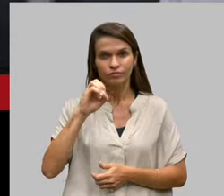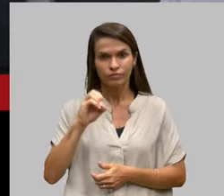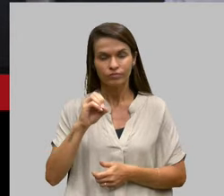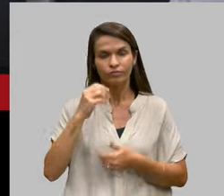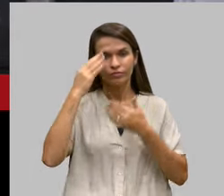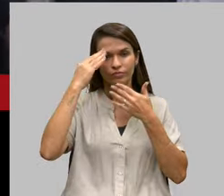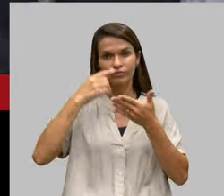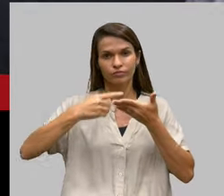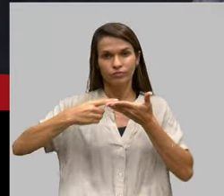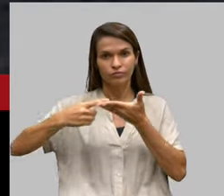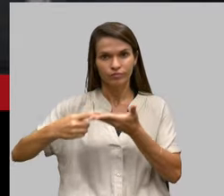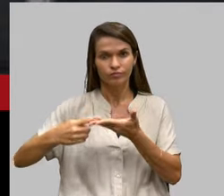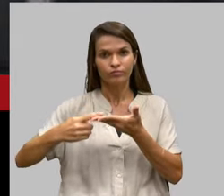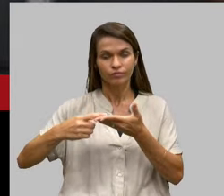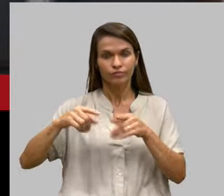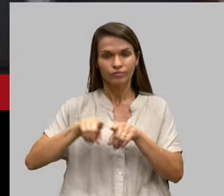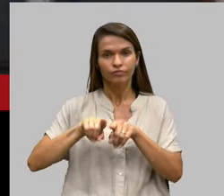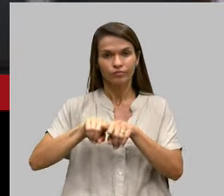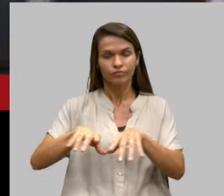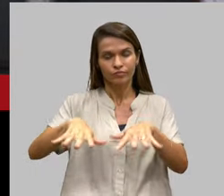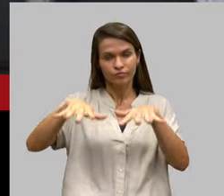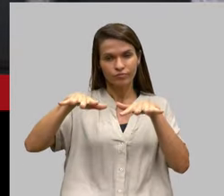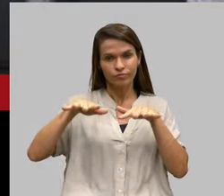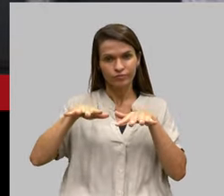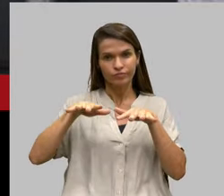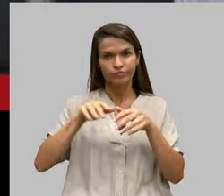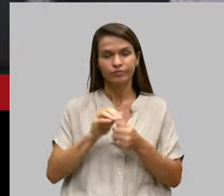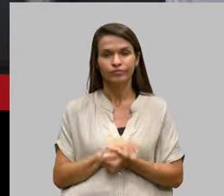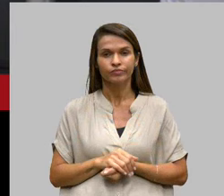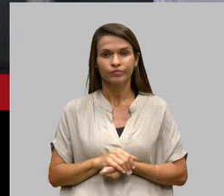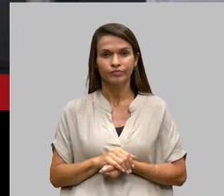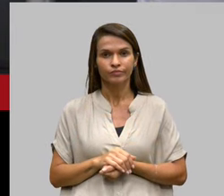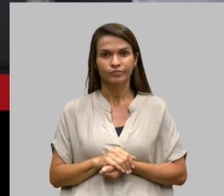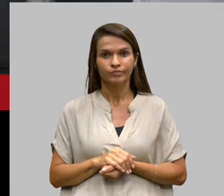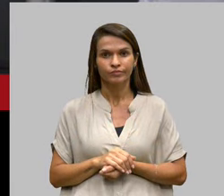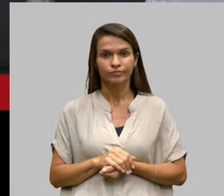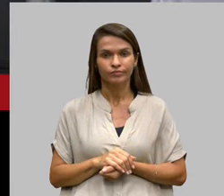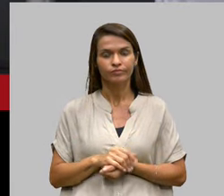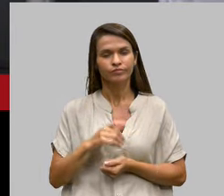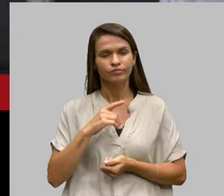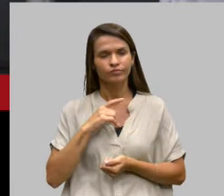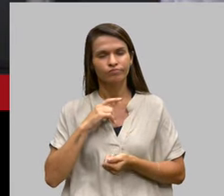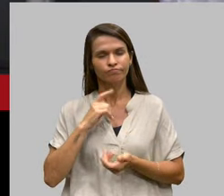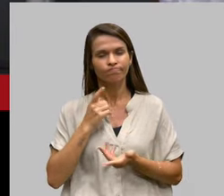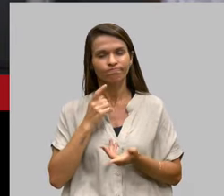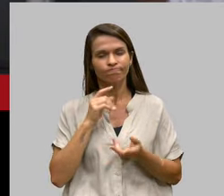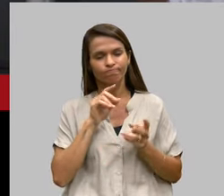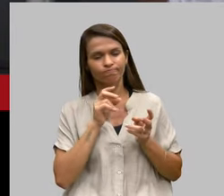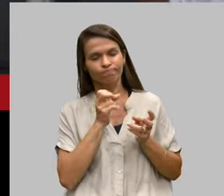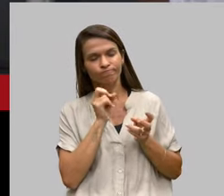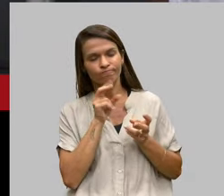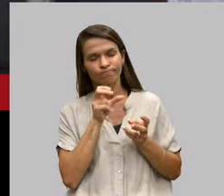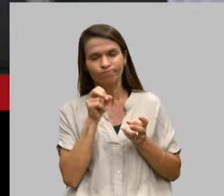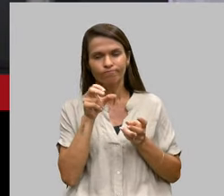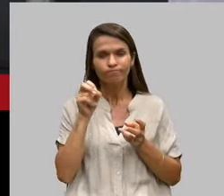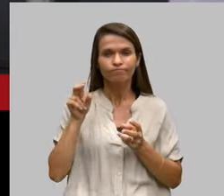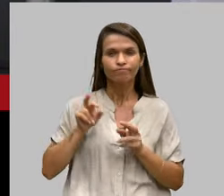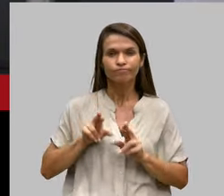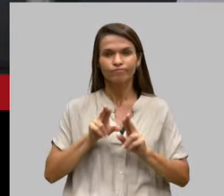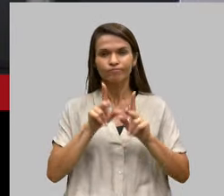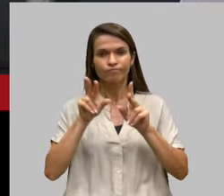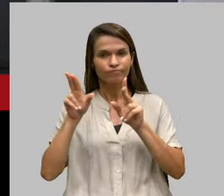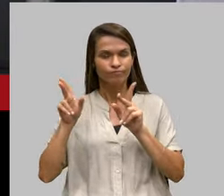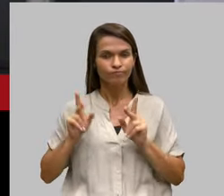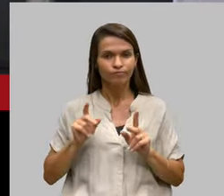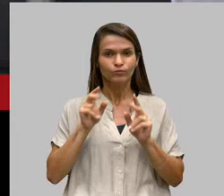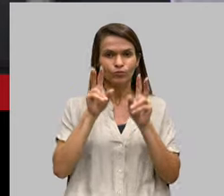convite e pela cerimônia nós teremos aqui visões diferentes sobre o mesmo tema previdência não